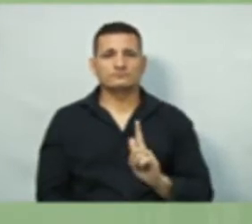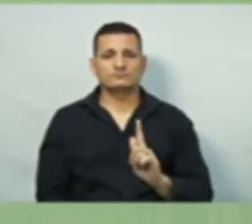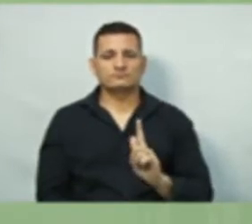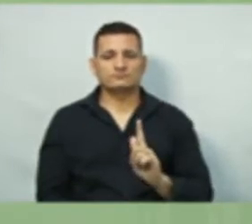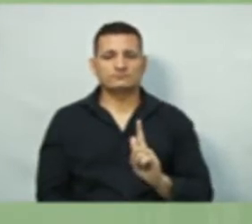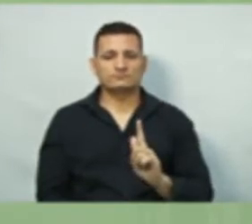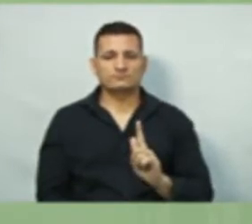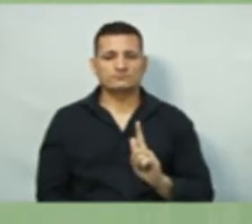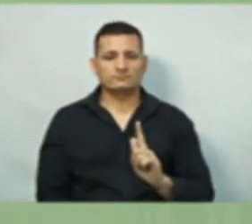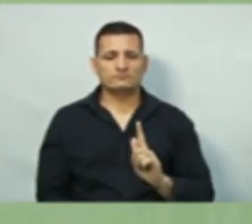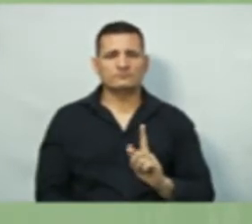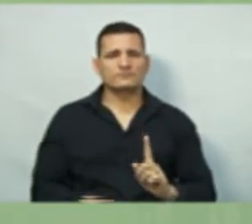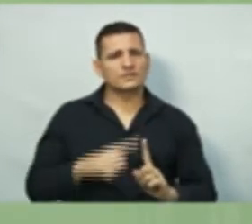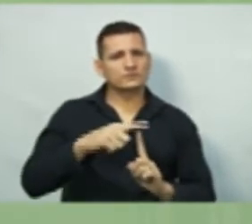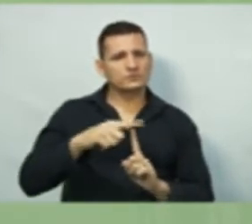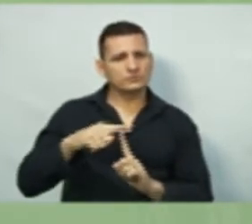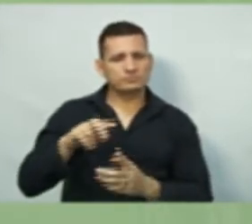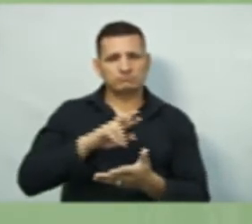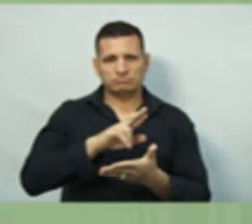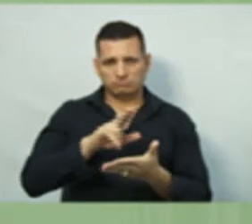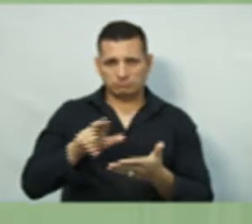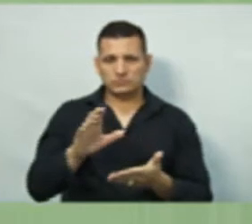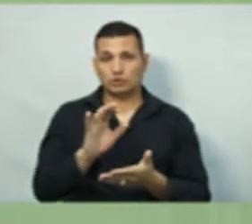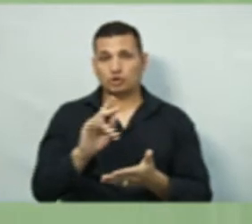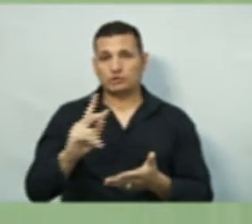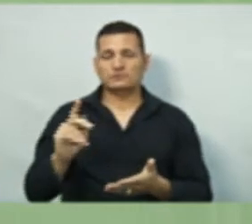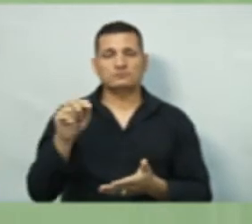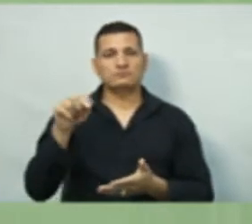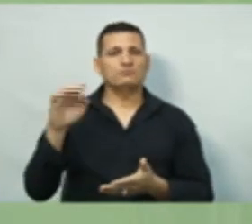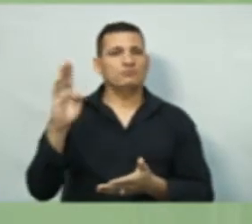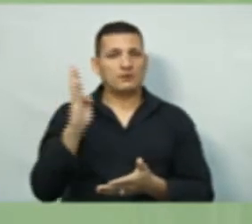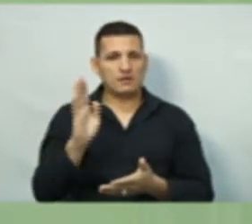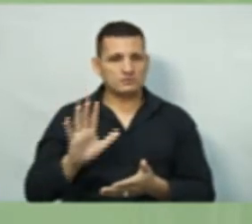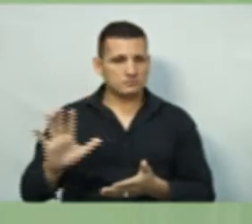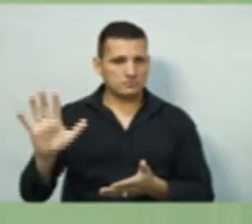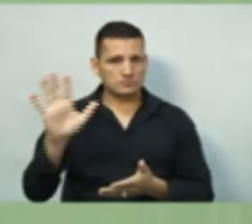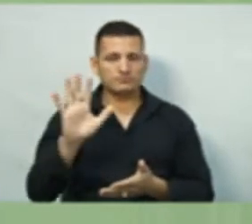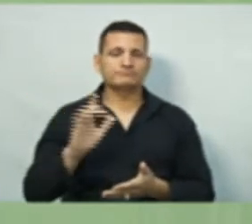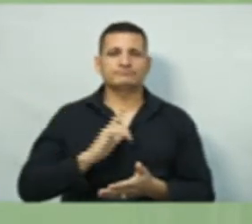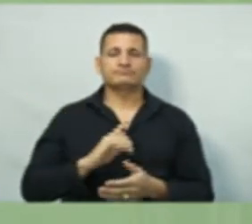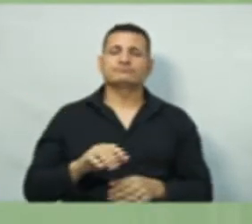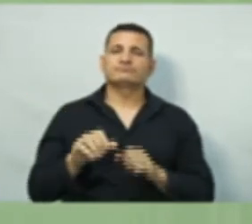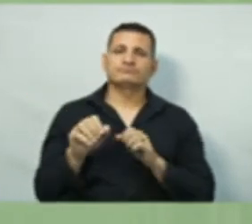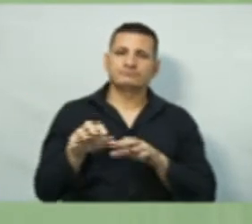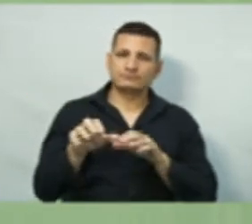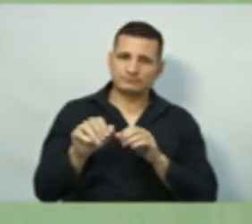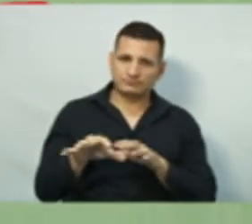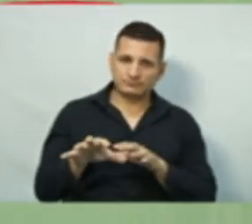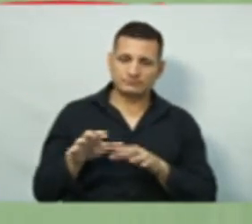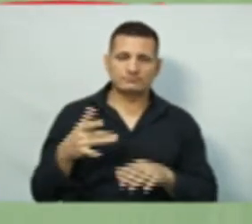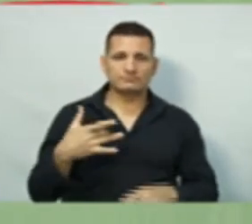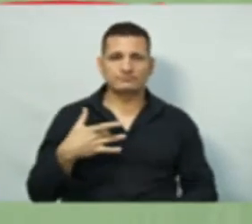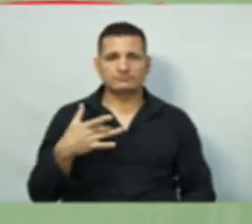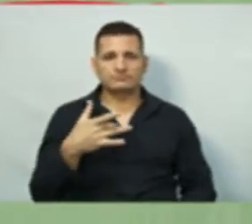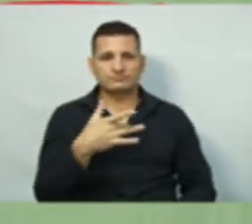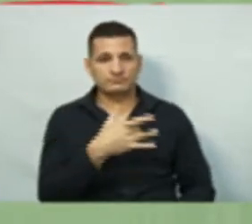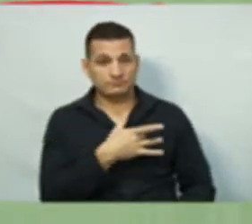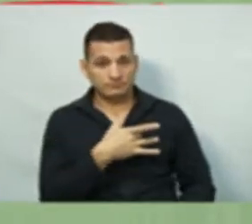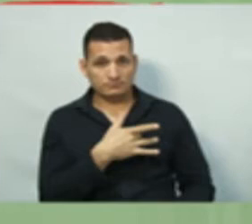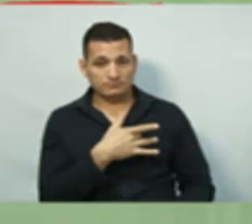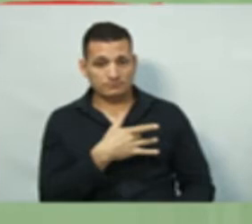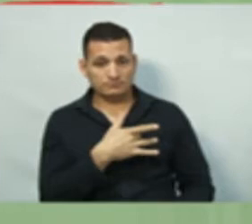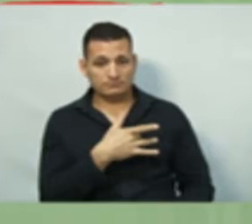os tipos de cooperativas presentes no Brasil estão as educacionais, de saúde e as